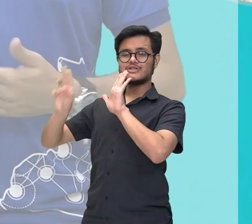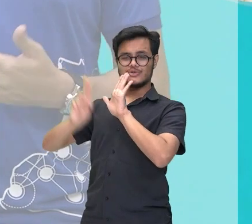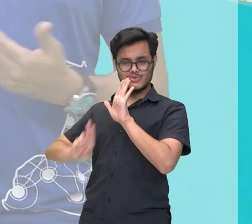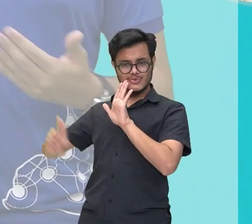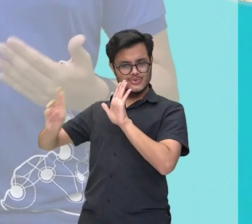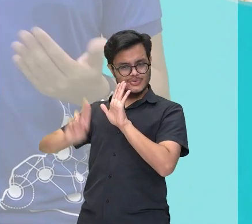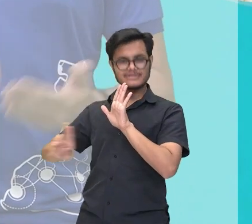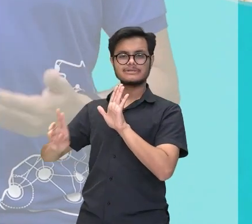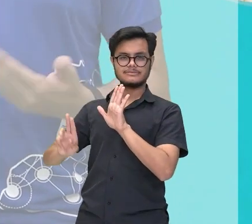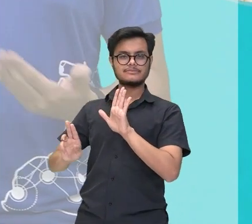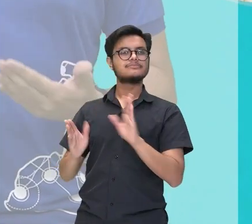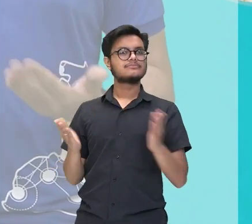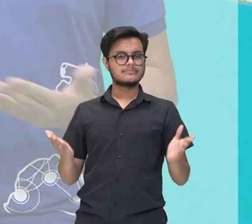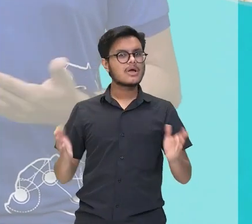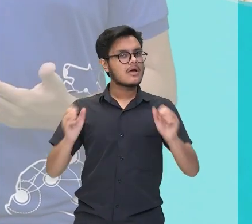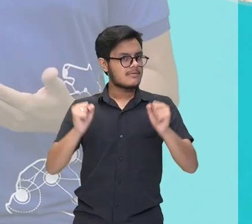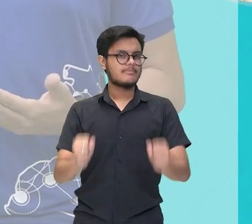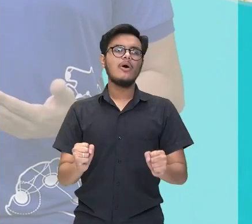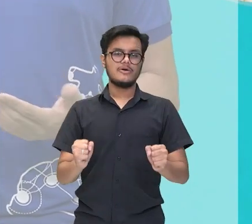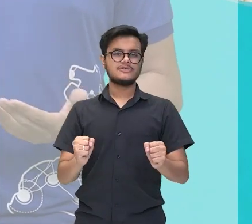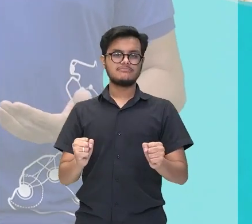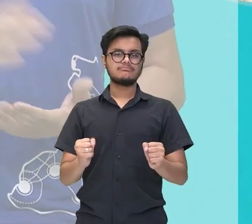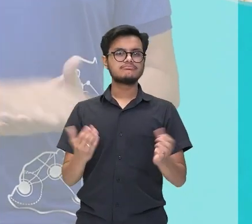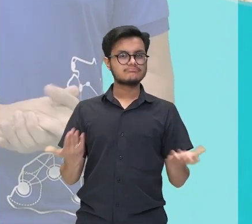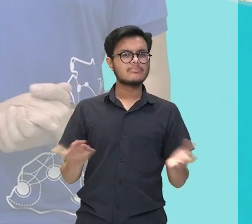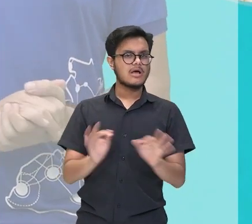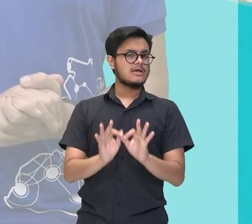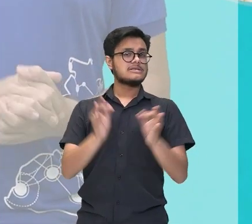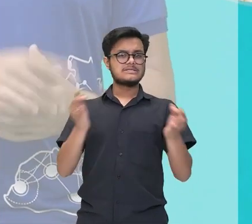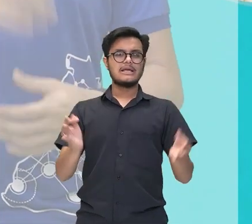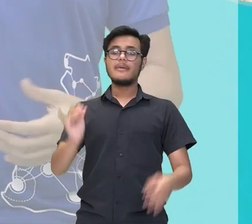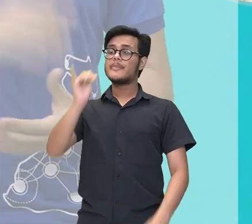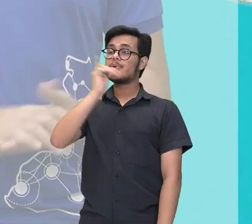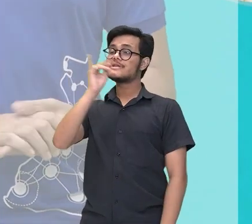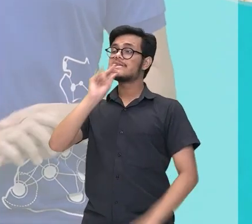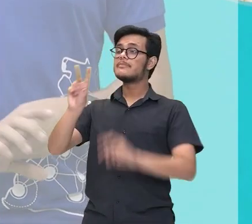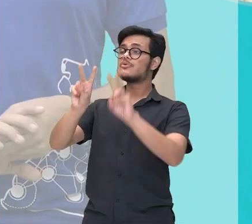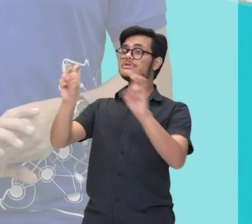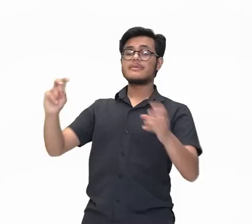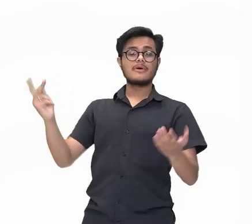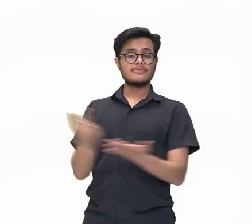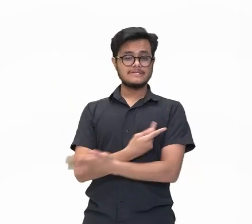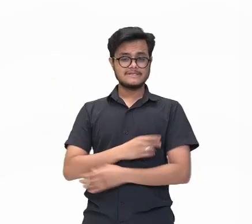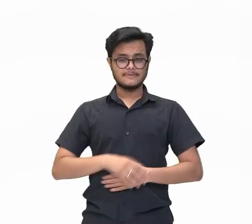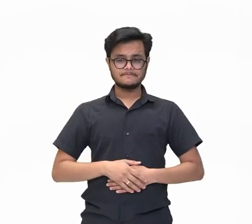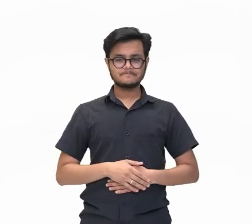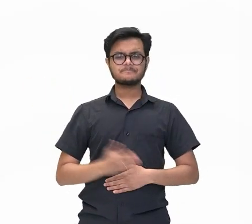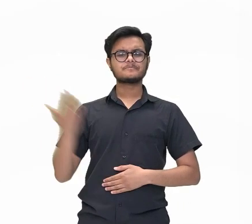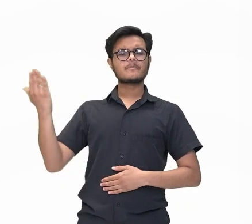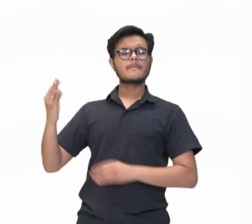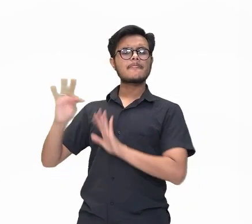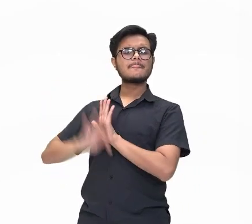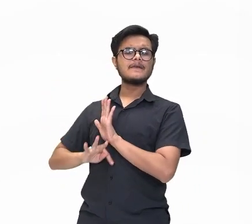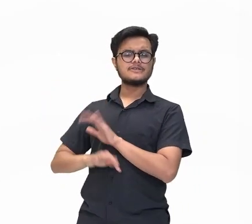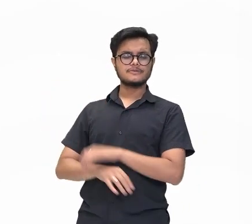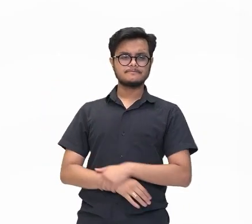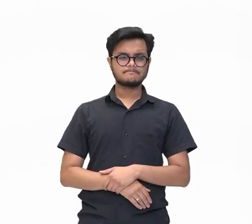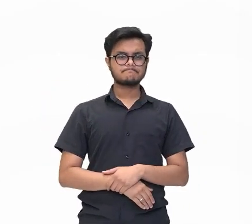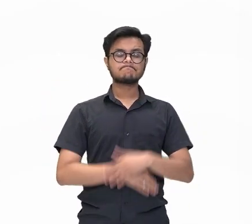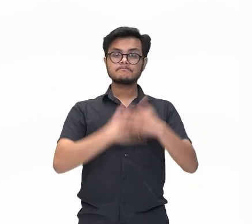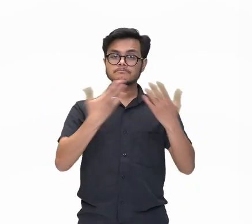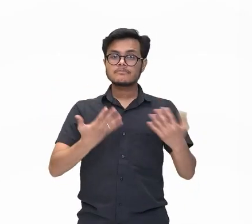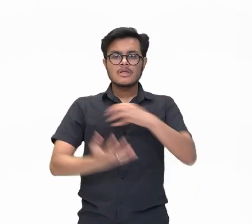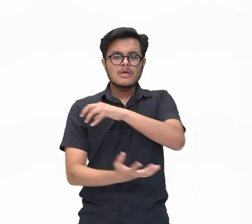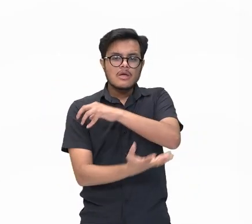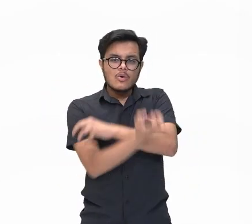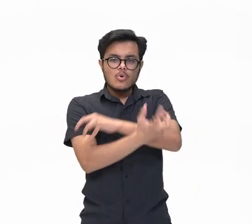né, trazer exemplificações para ter esse argumento. Vejamos o exemplo. A corrupção é um